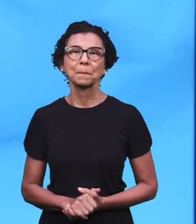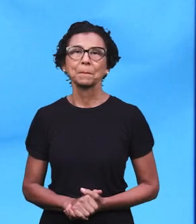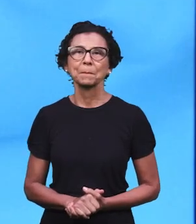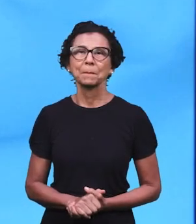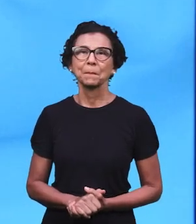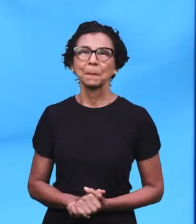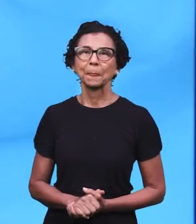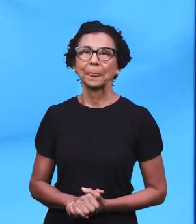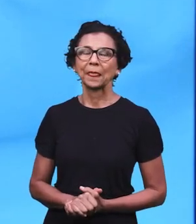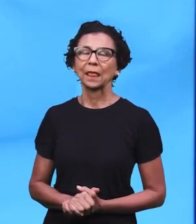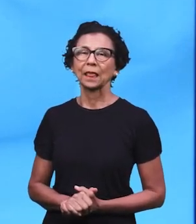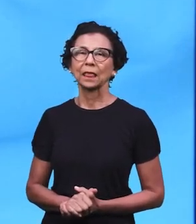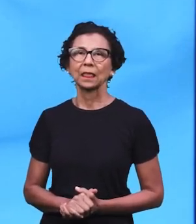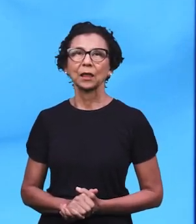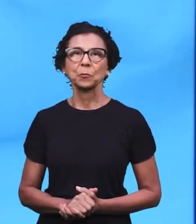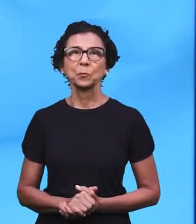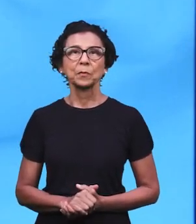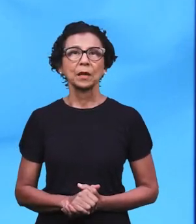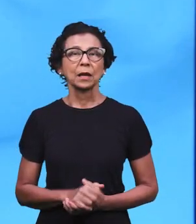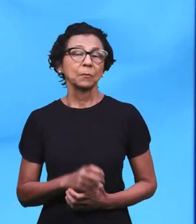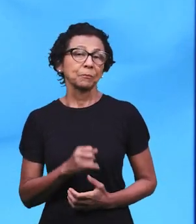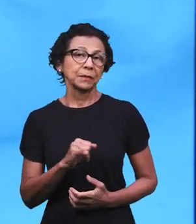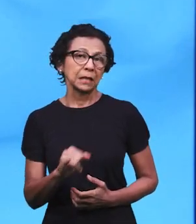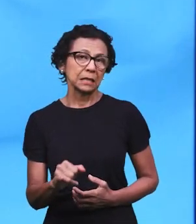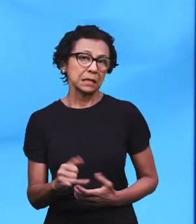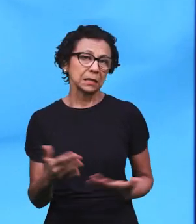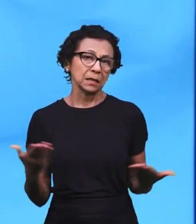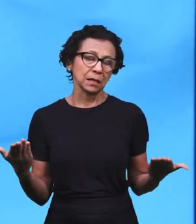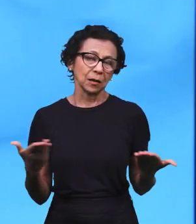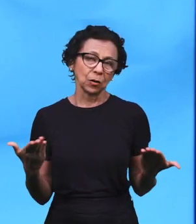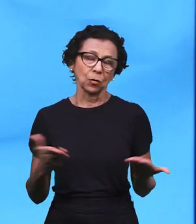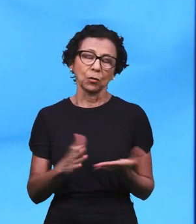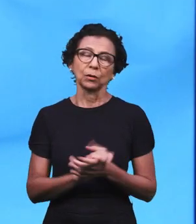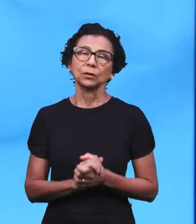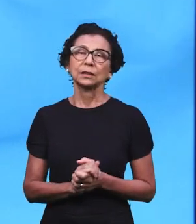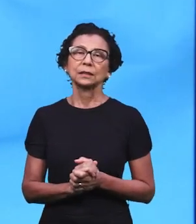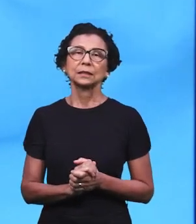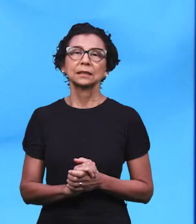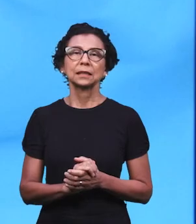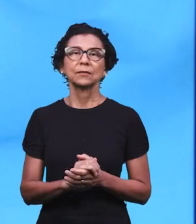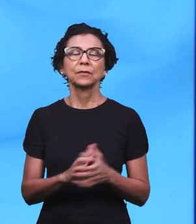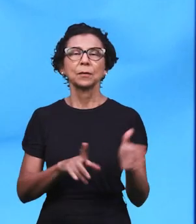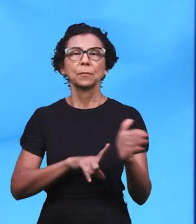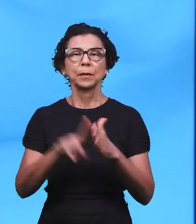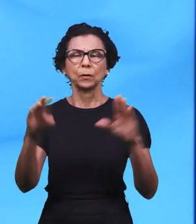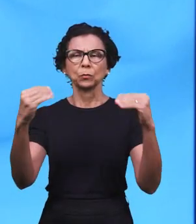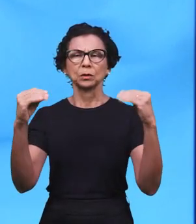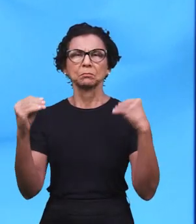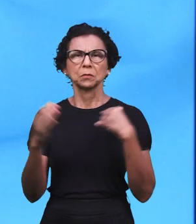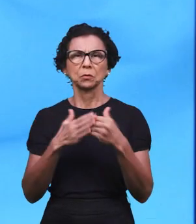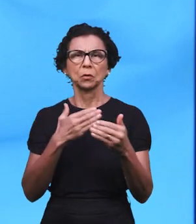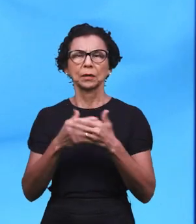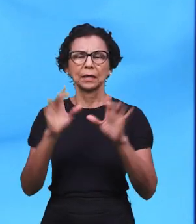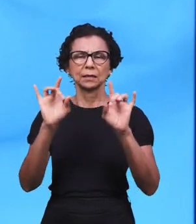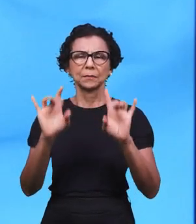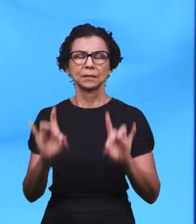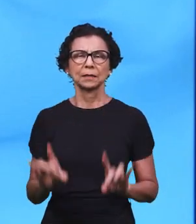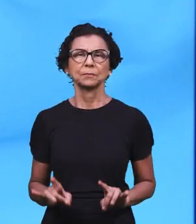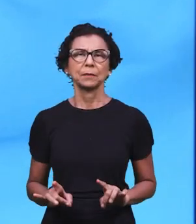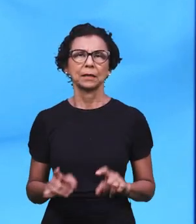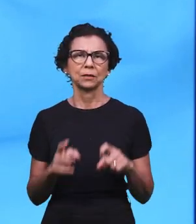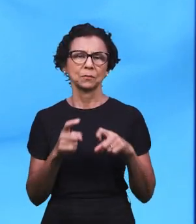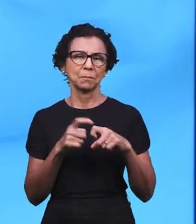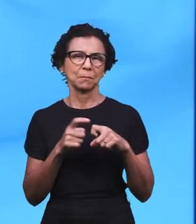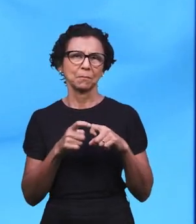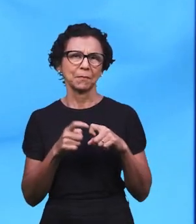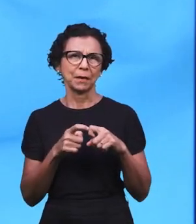de temas ou envio de perguntas agora para esse novo formato do programa, sobre qualquer especialidade médica, vocês podem